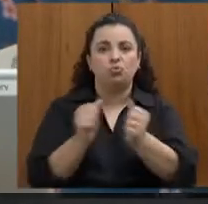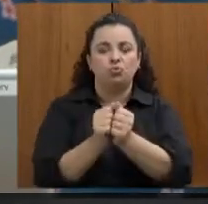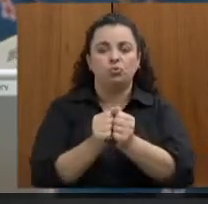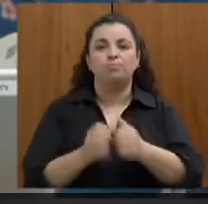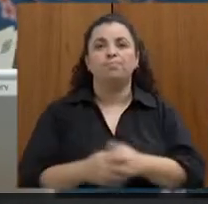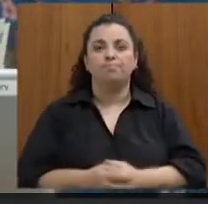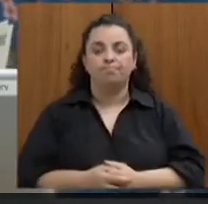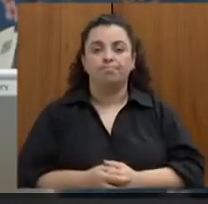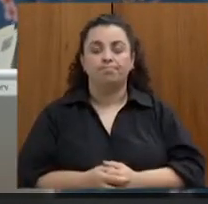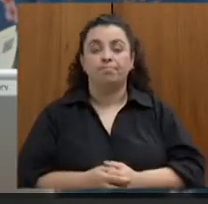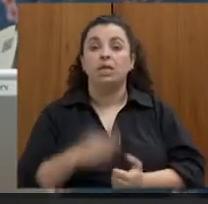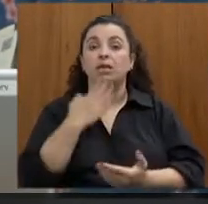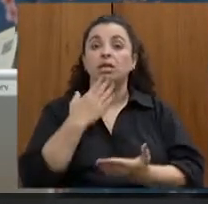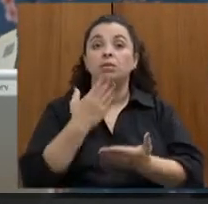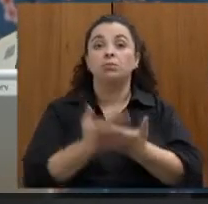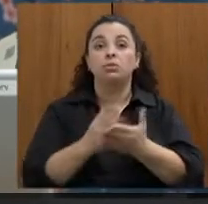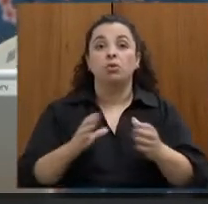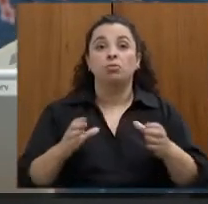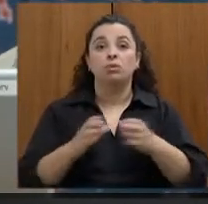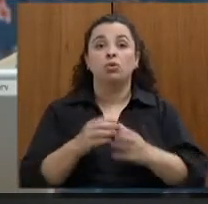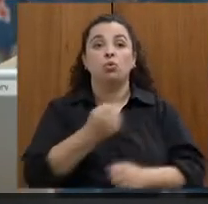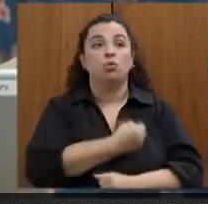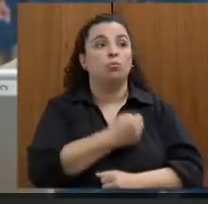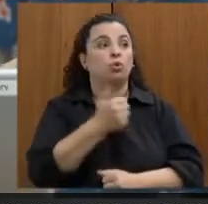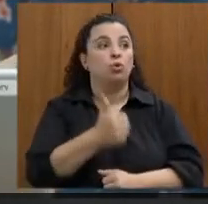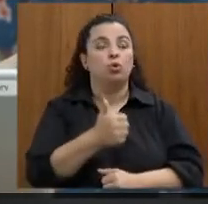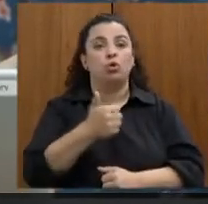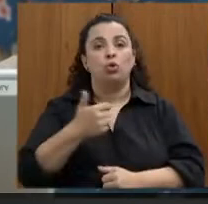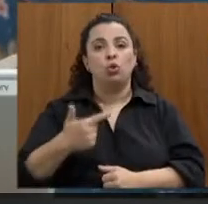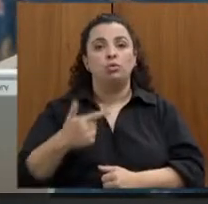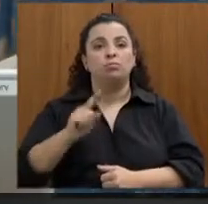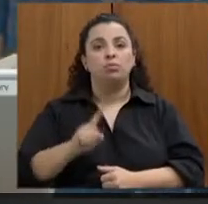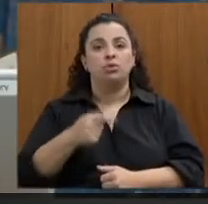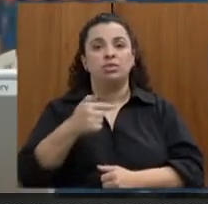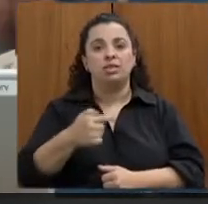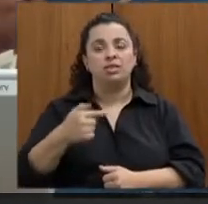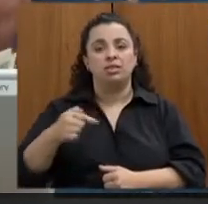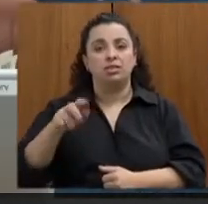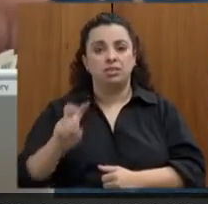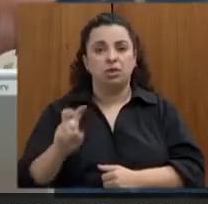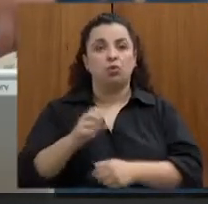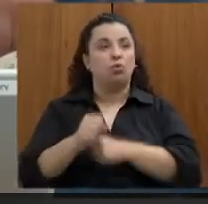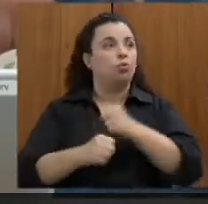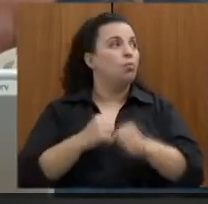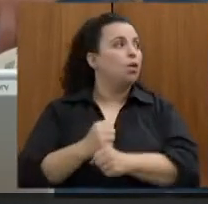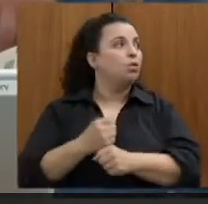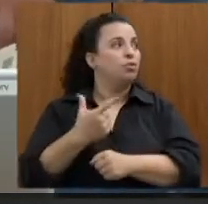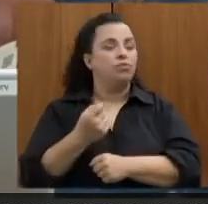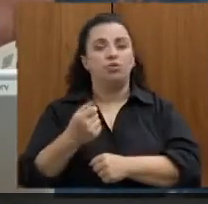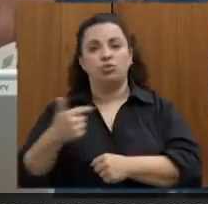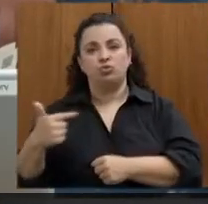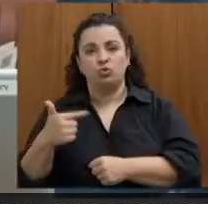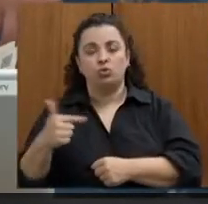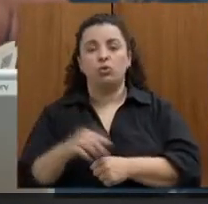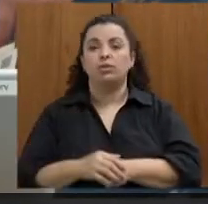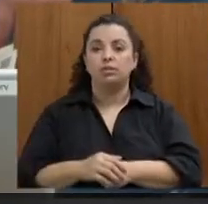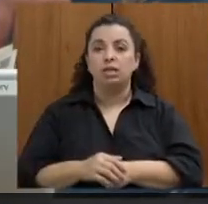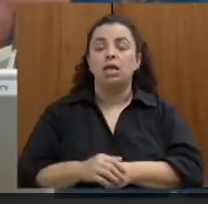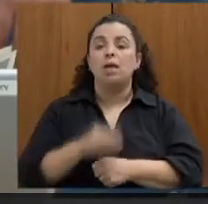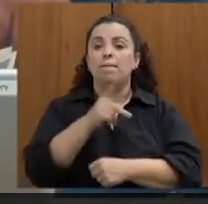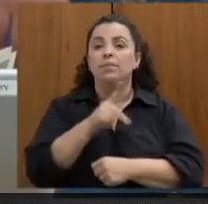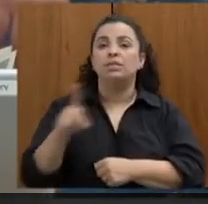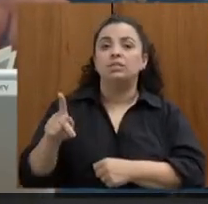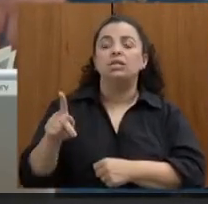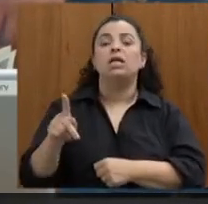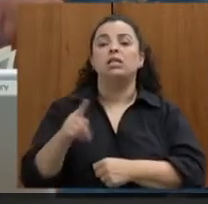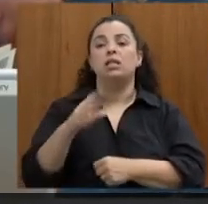Requerimento de comissão número 12.775 de 2022. Excelentíssima senhora